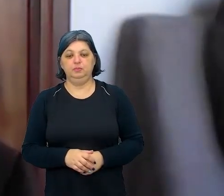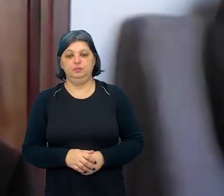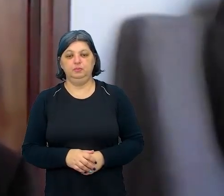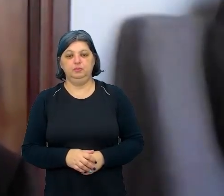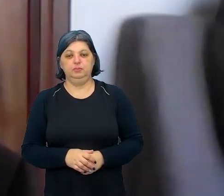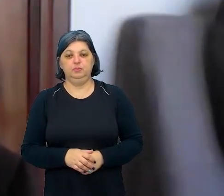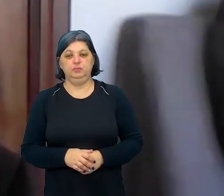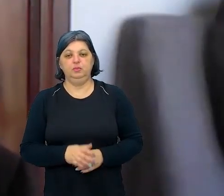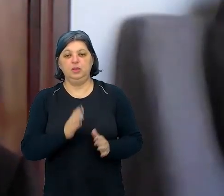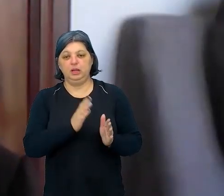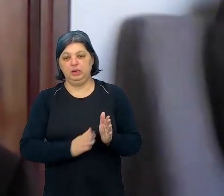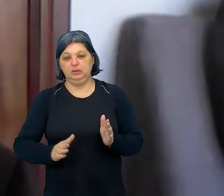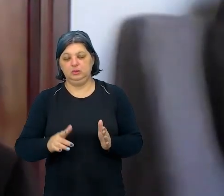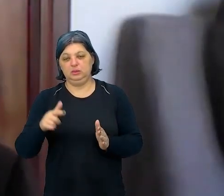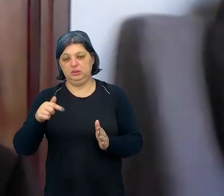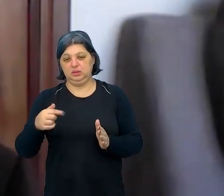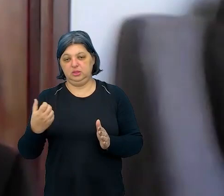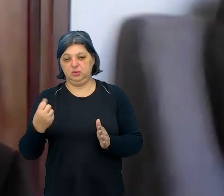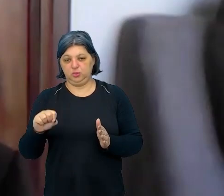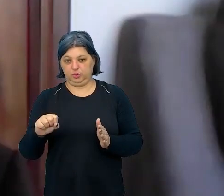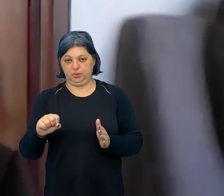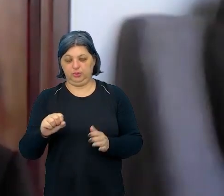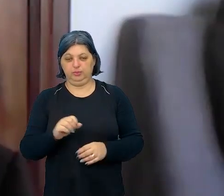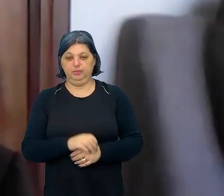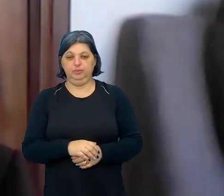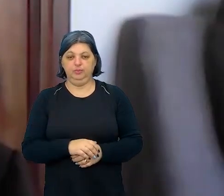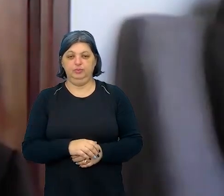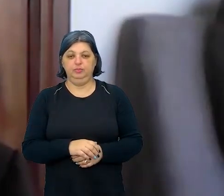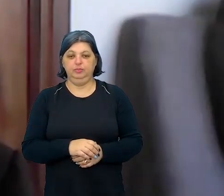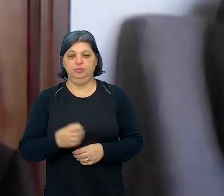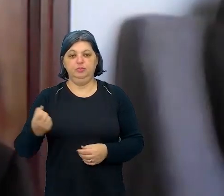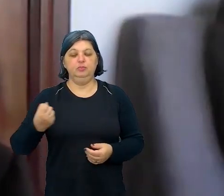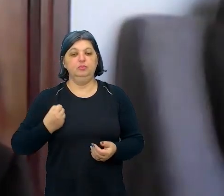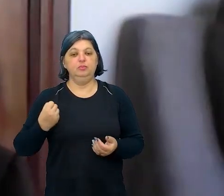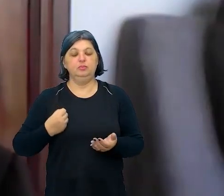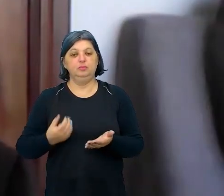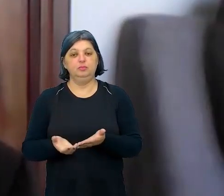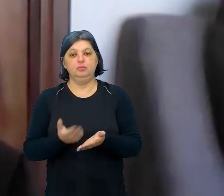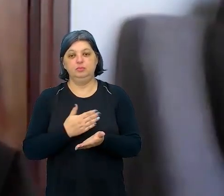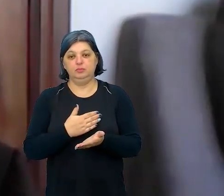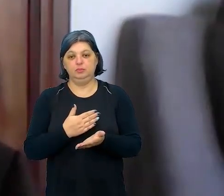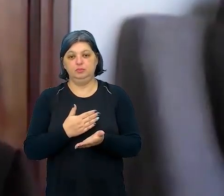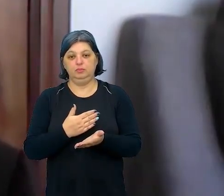A sequência 7 e a sequência 8 vai da página